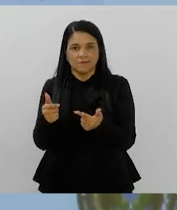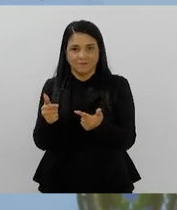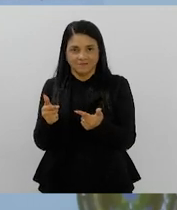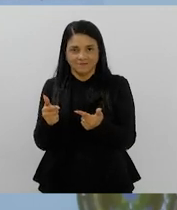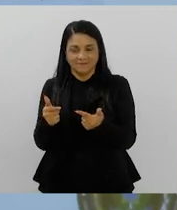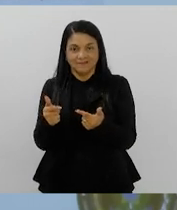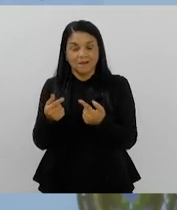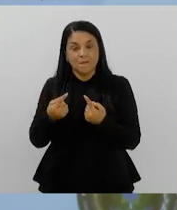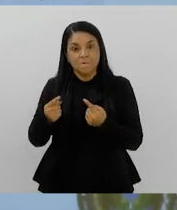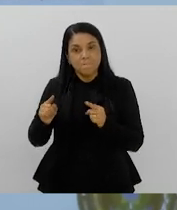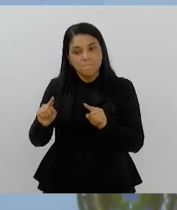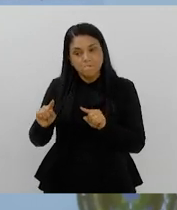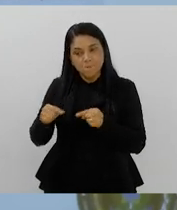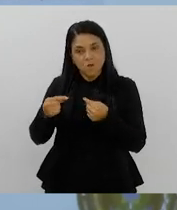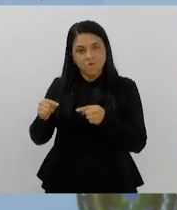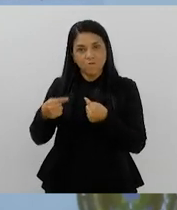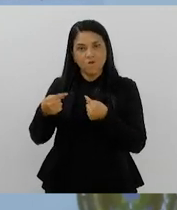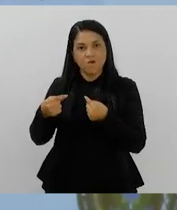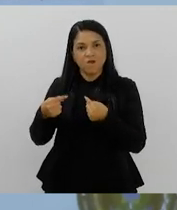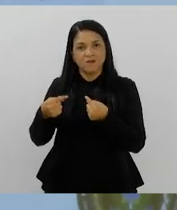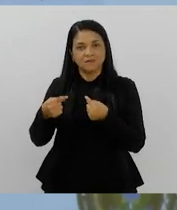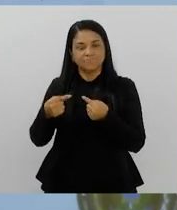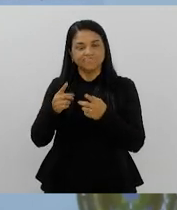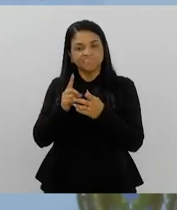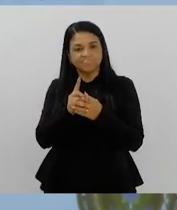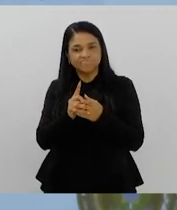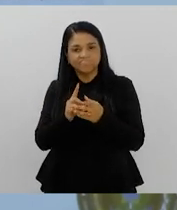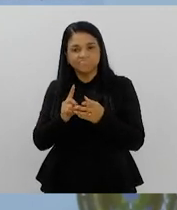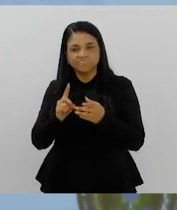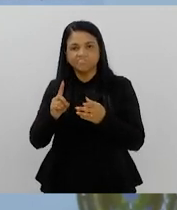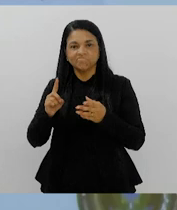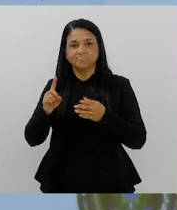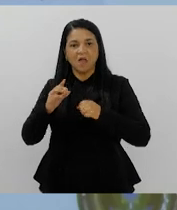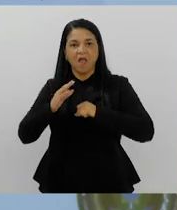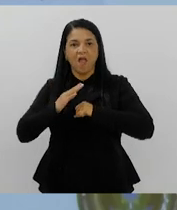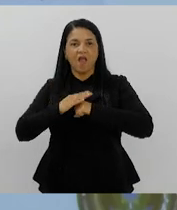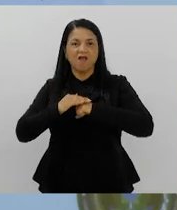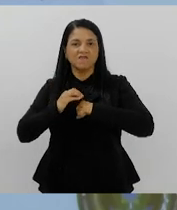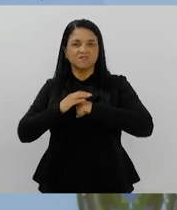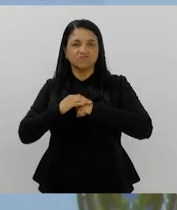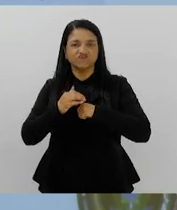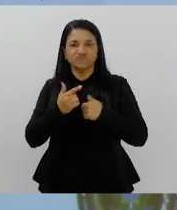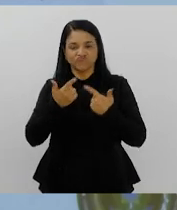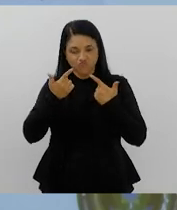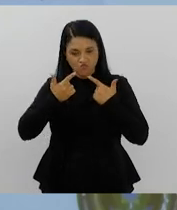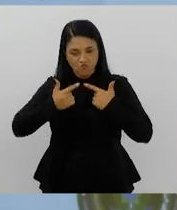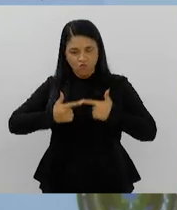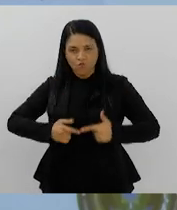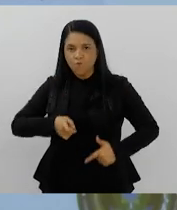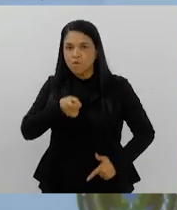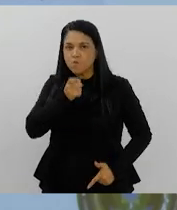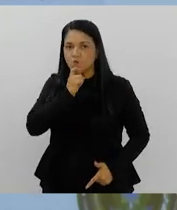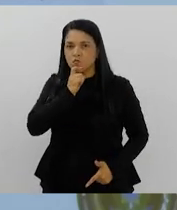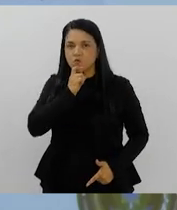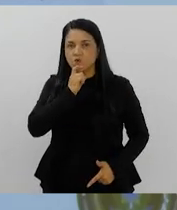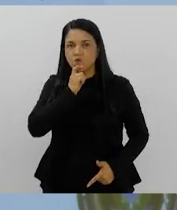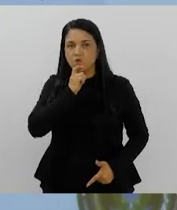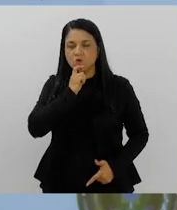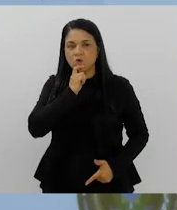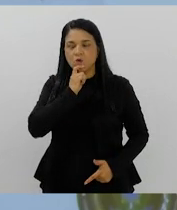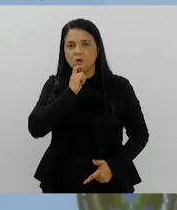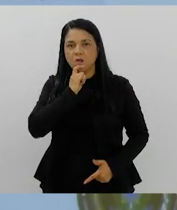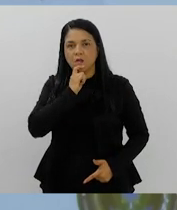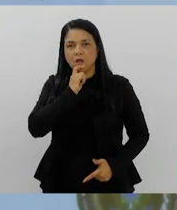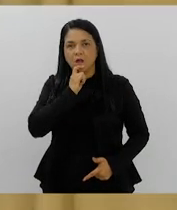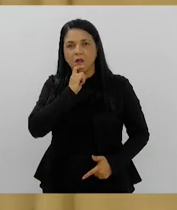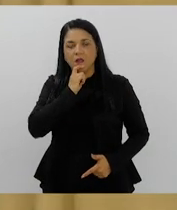Provoca nas pessoas um afastamento do seu afeto. É como se a gente se tornasse frio em relação